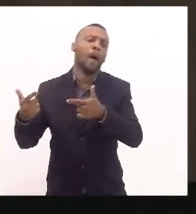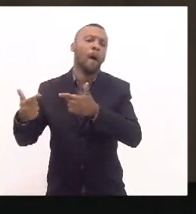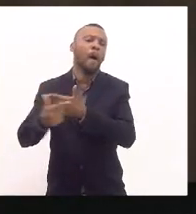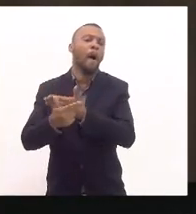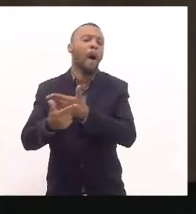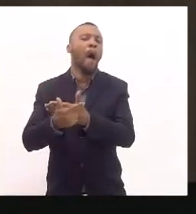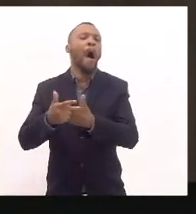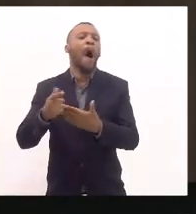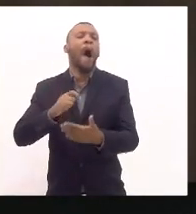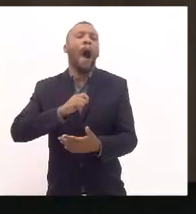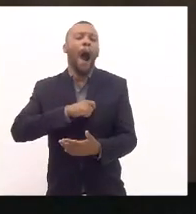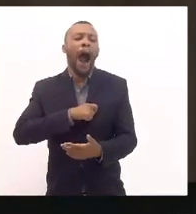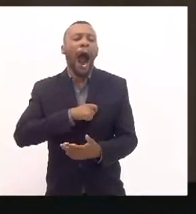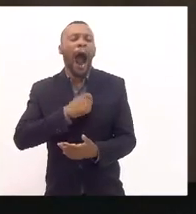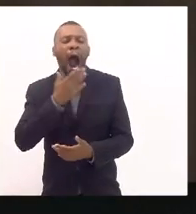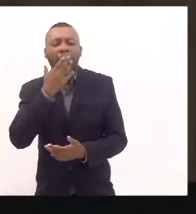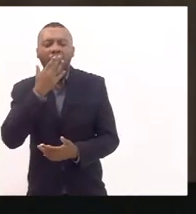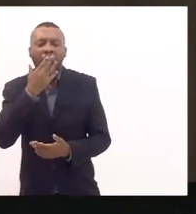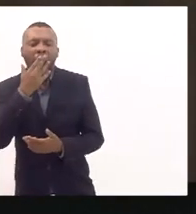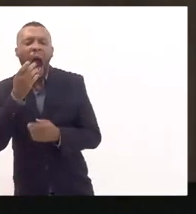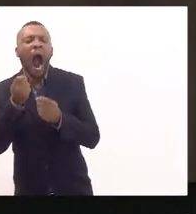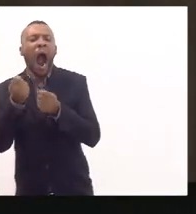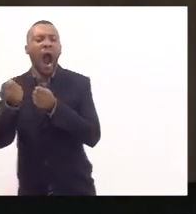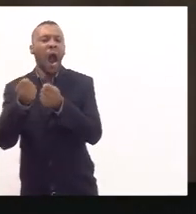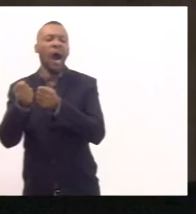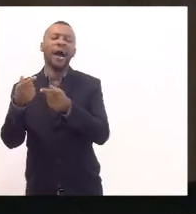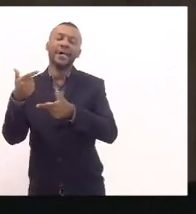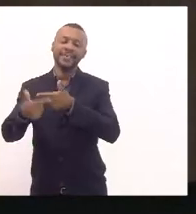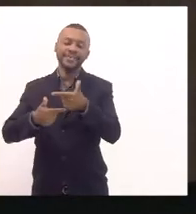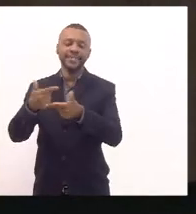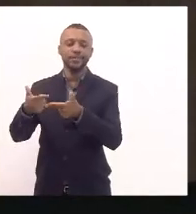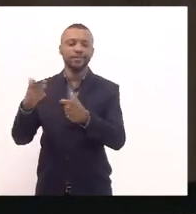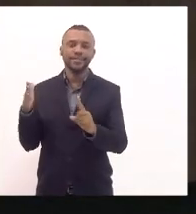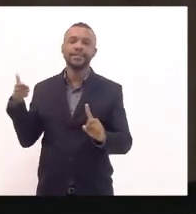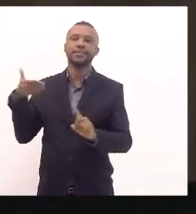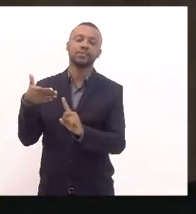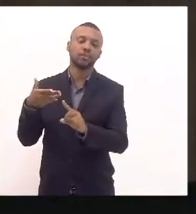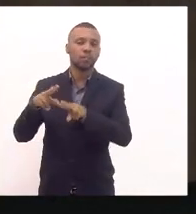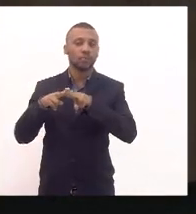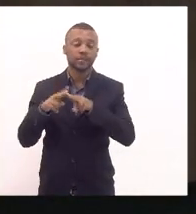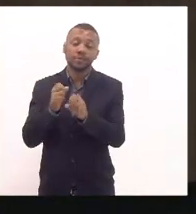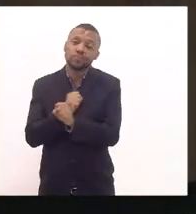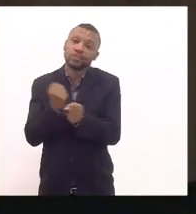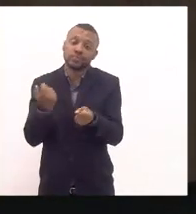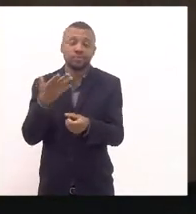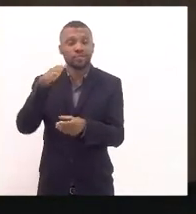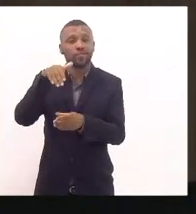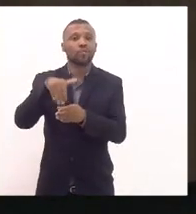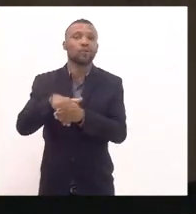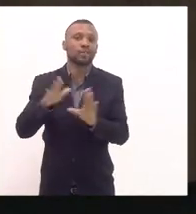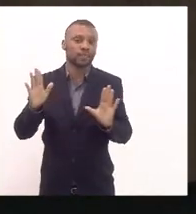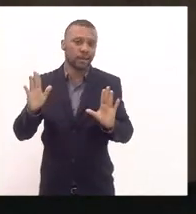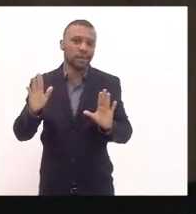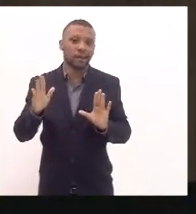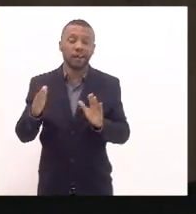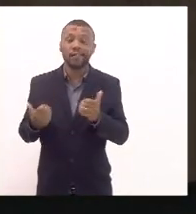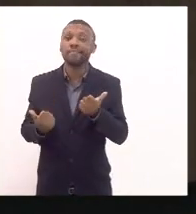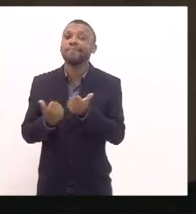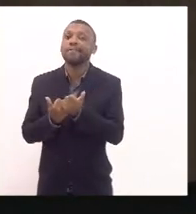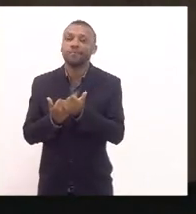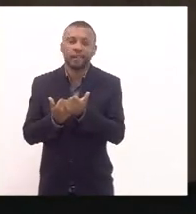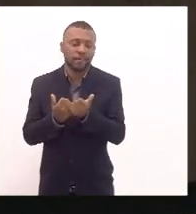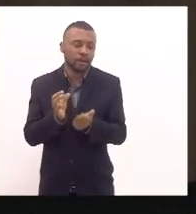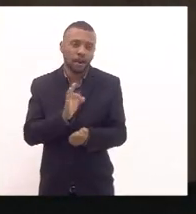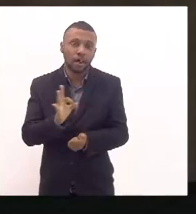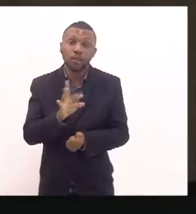o papel de fiscalizador e regulador de serviços que não aperta mais diretamente portanto eu não tenho condições de dar um voto favorável